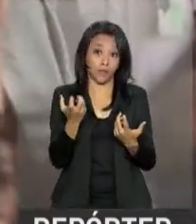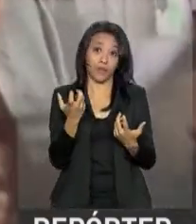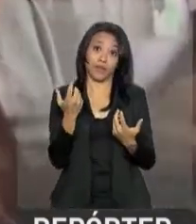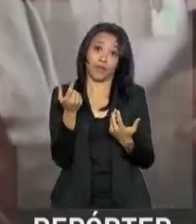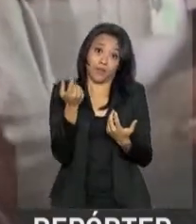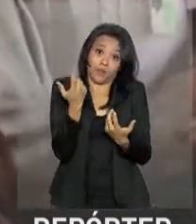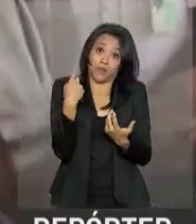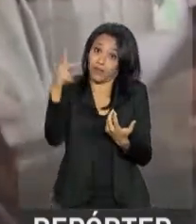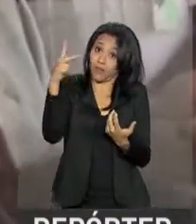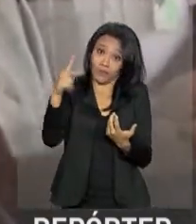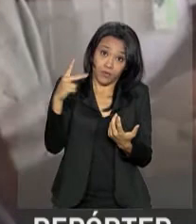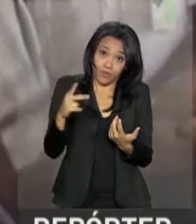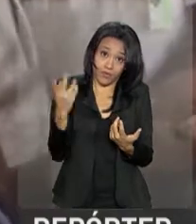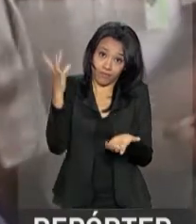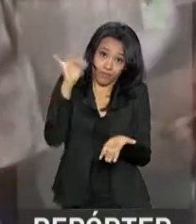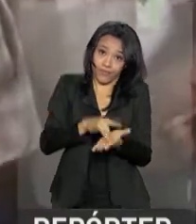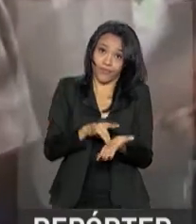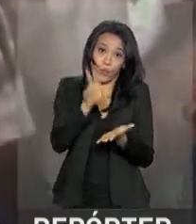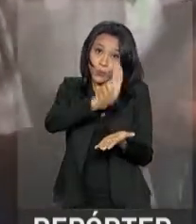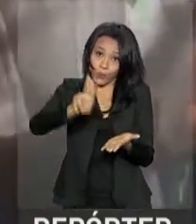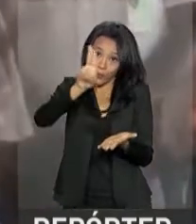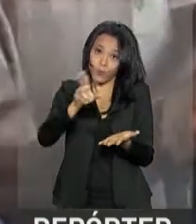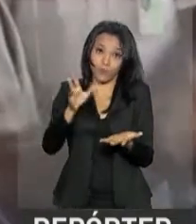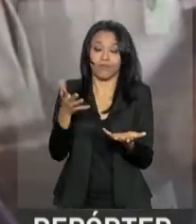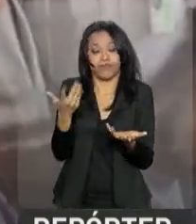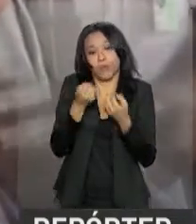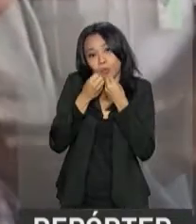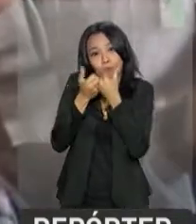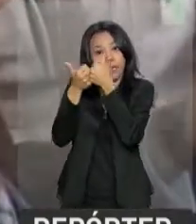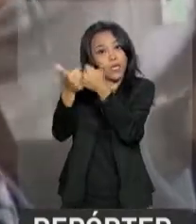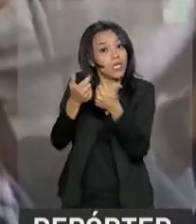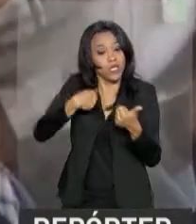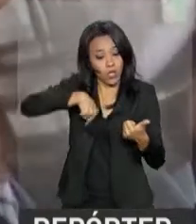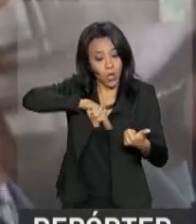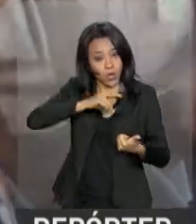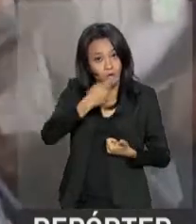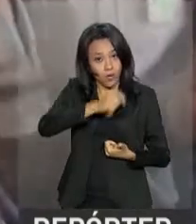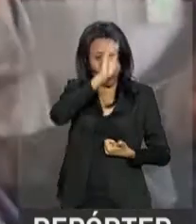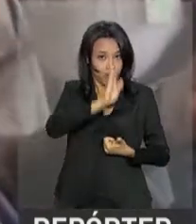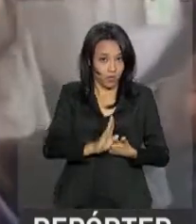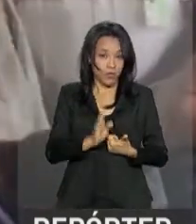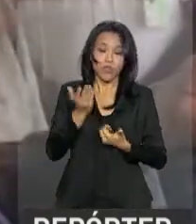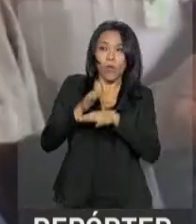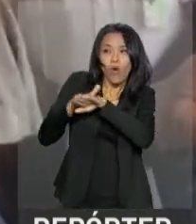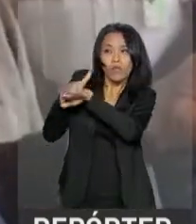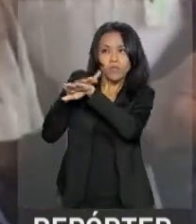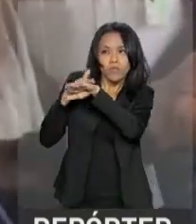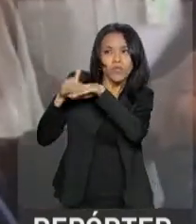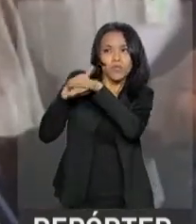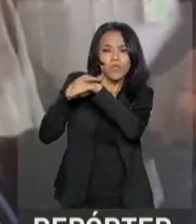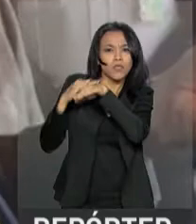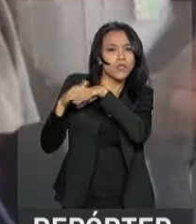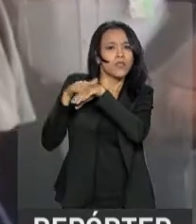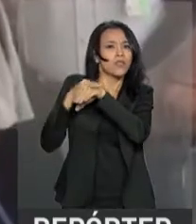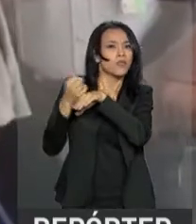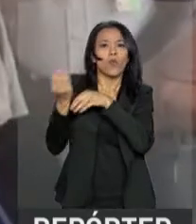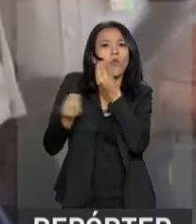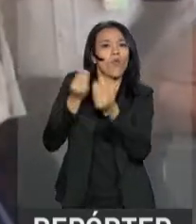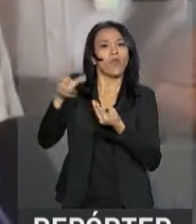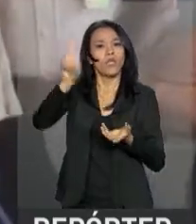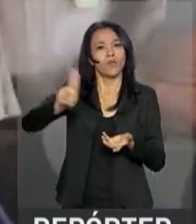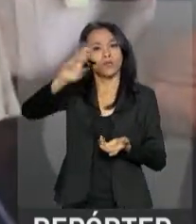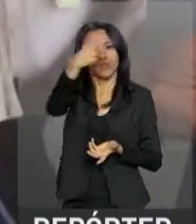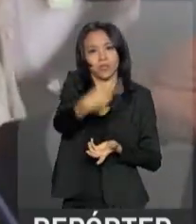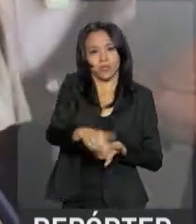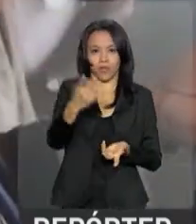seus segredos comerciais o que é legítimo e nós estamos discutindo sobre como exercer essa defesa sem